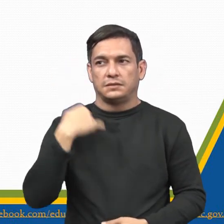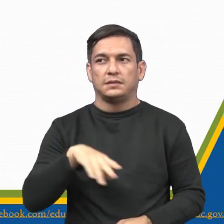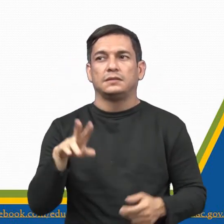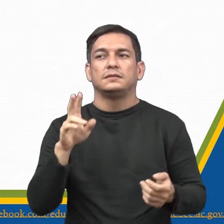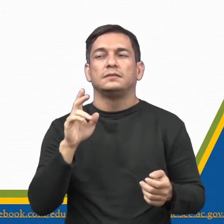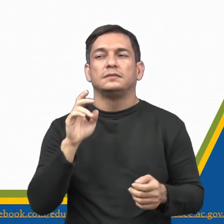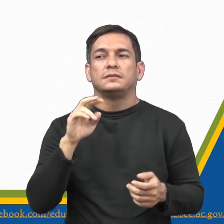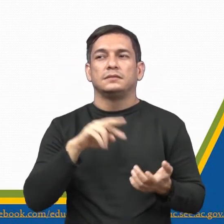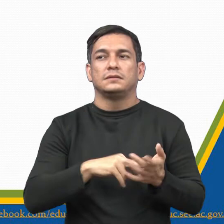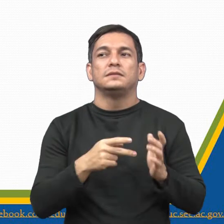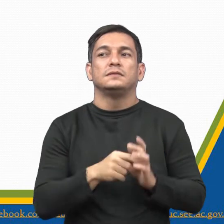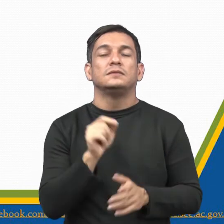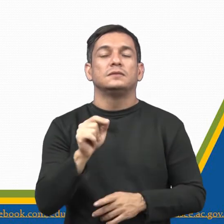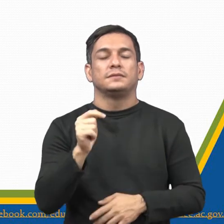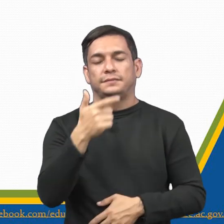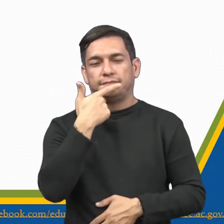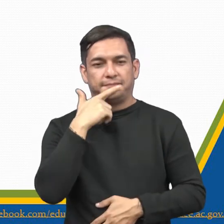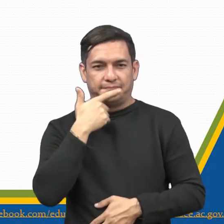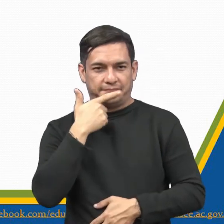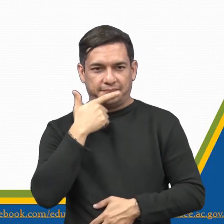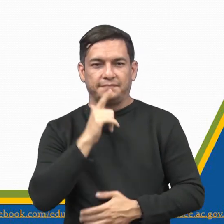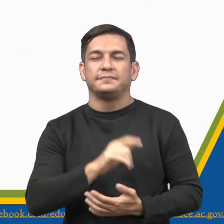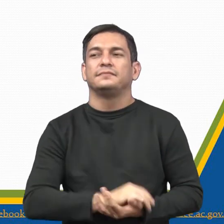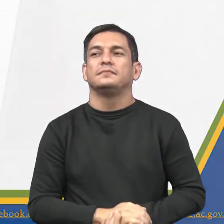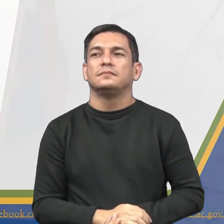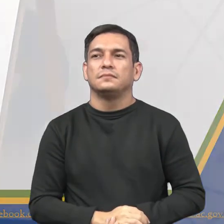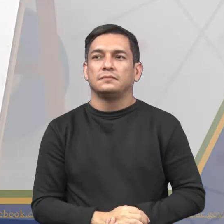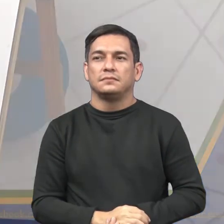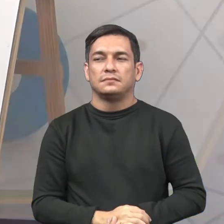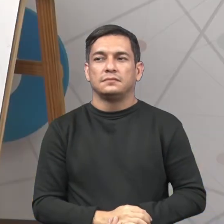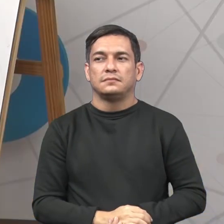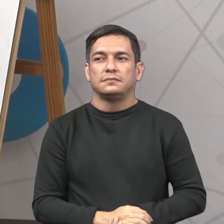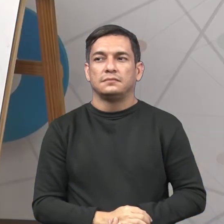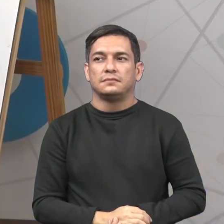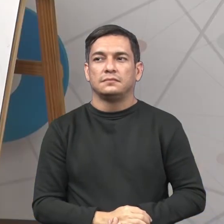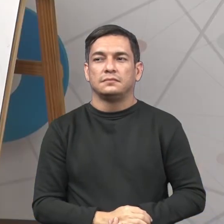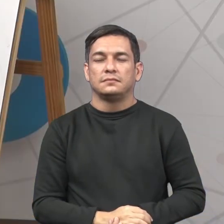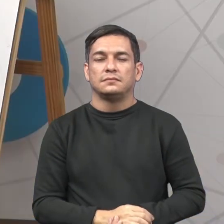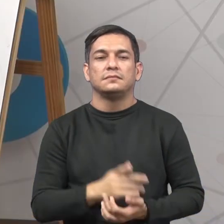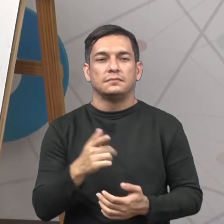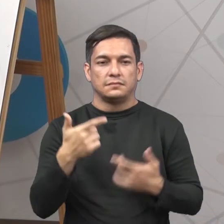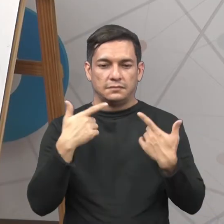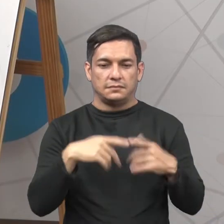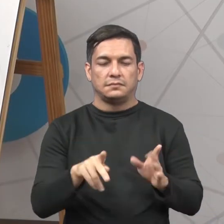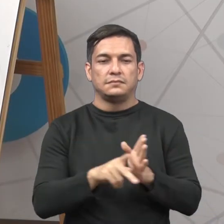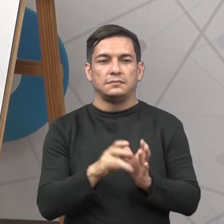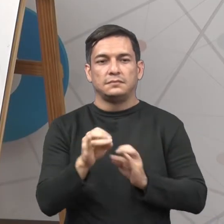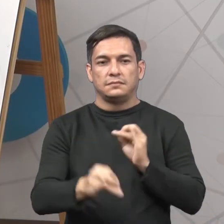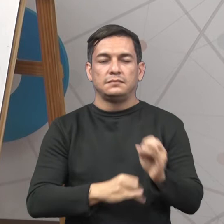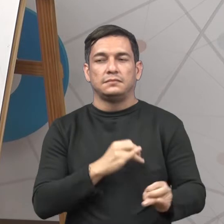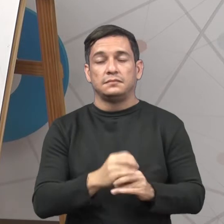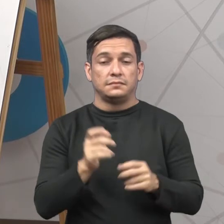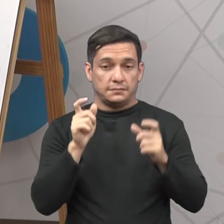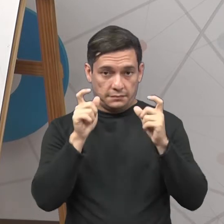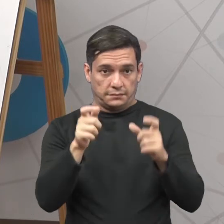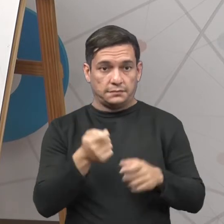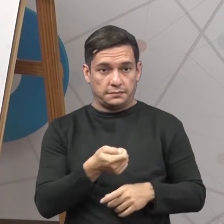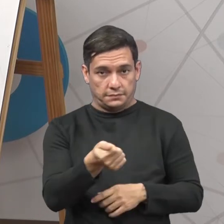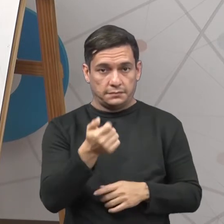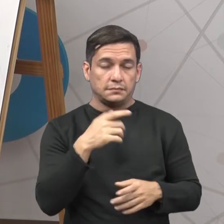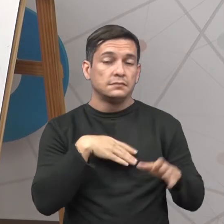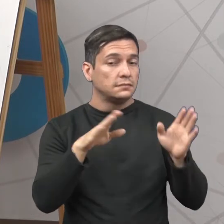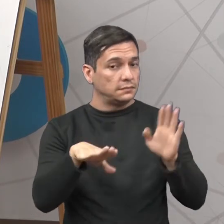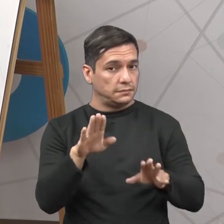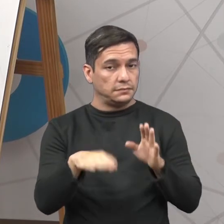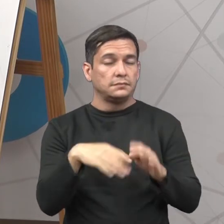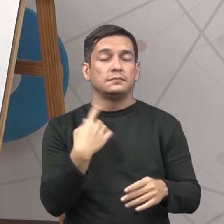sei disso, significa sorriso. E ele explica. Essa é a linguagem da internet. E só um alerta, ó. Às vezes a